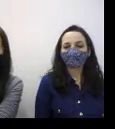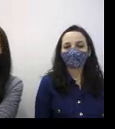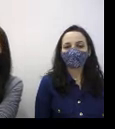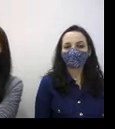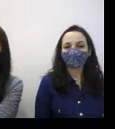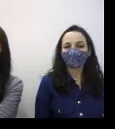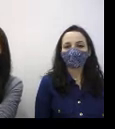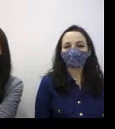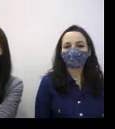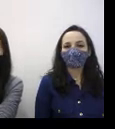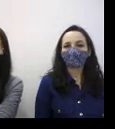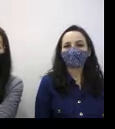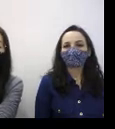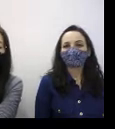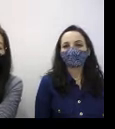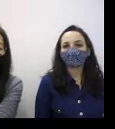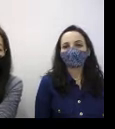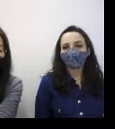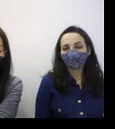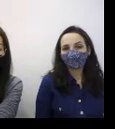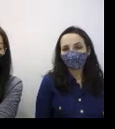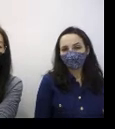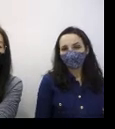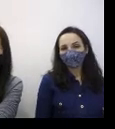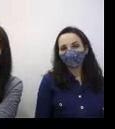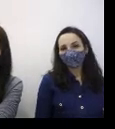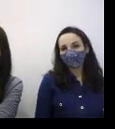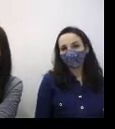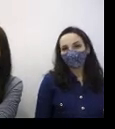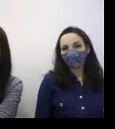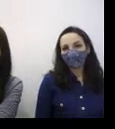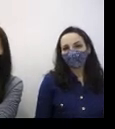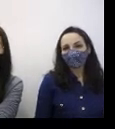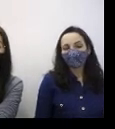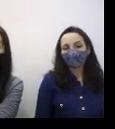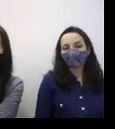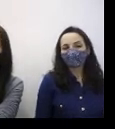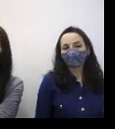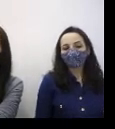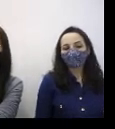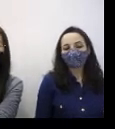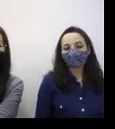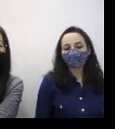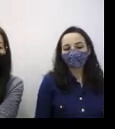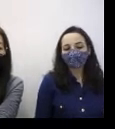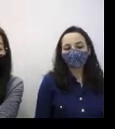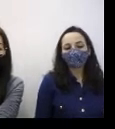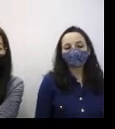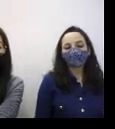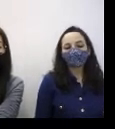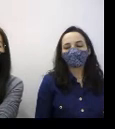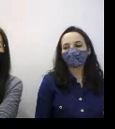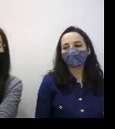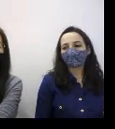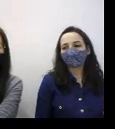quando você se orgulha das suas ações e das suas atitudes. Então, quando após um